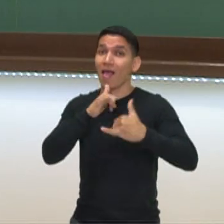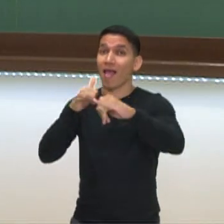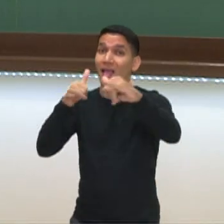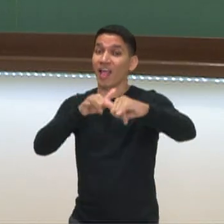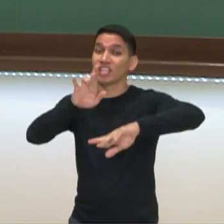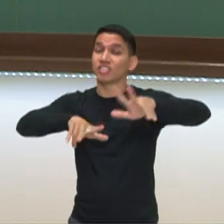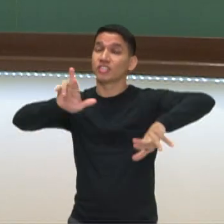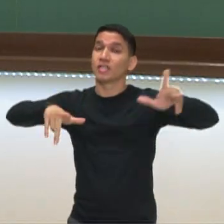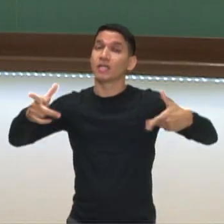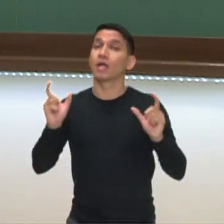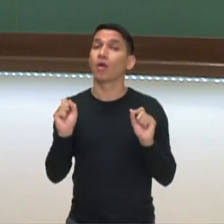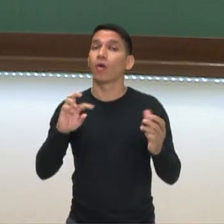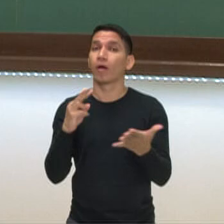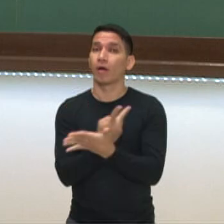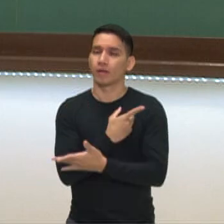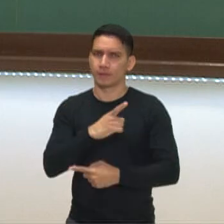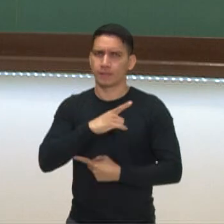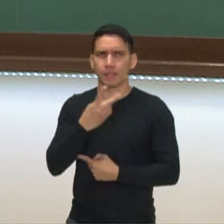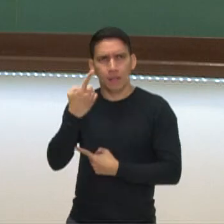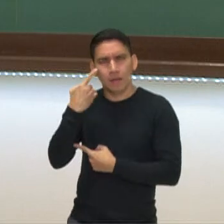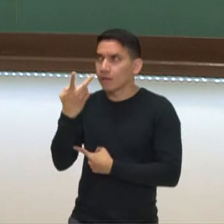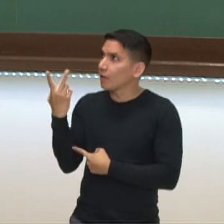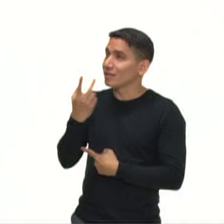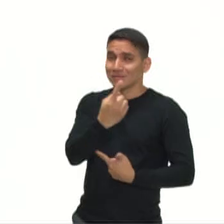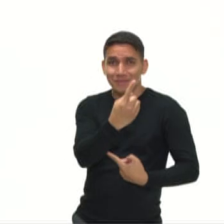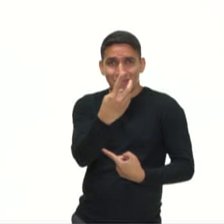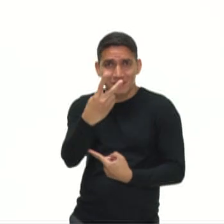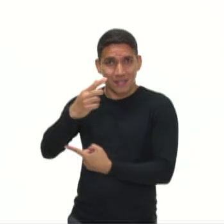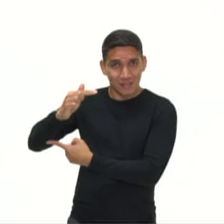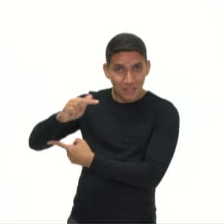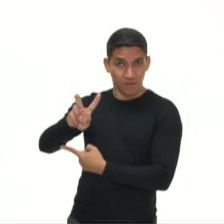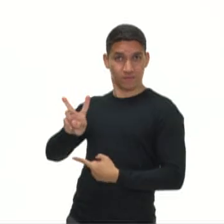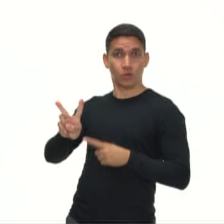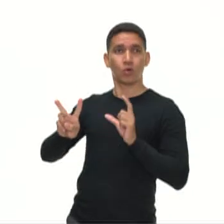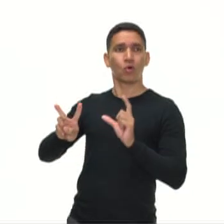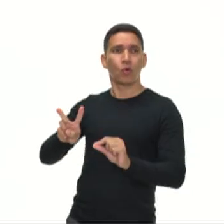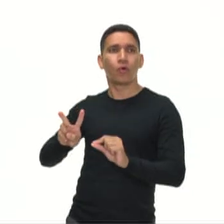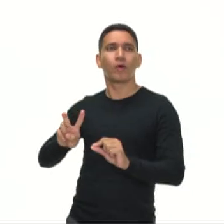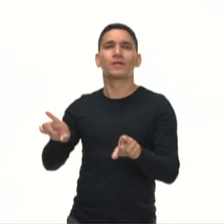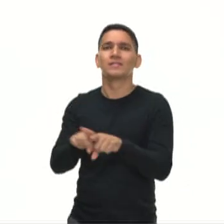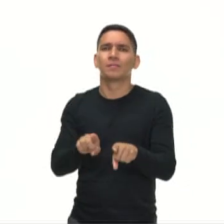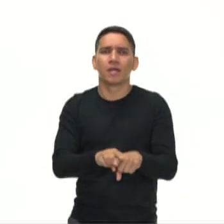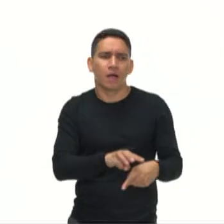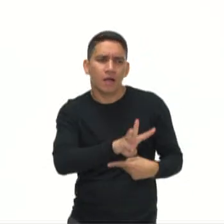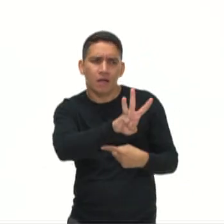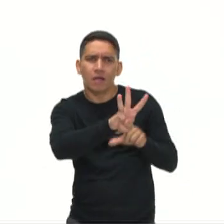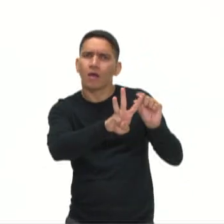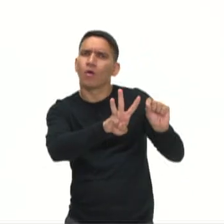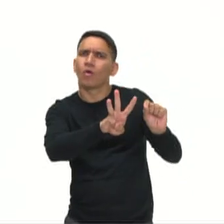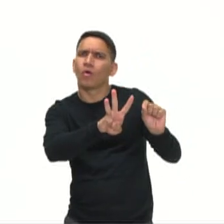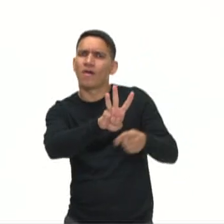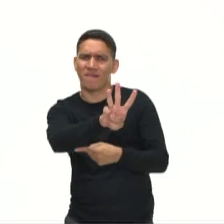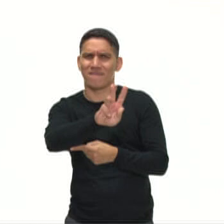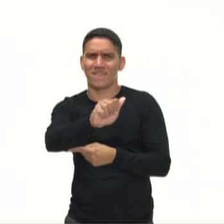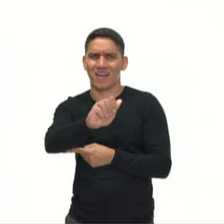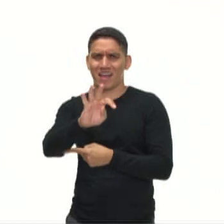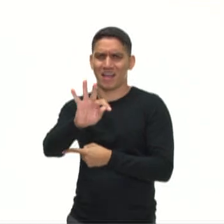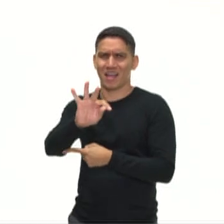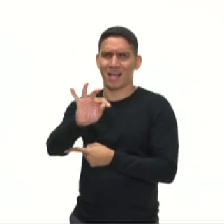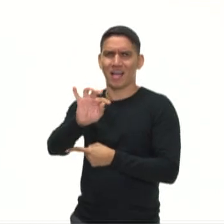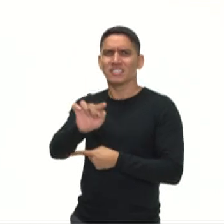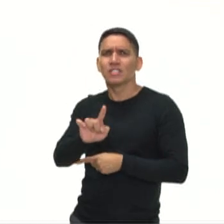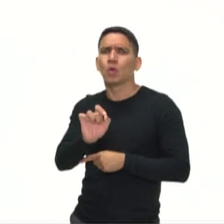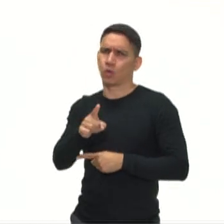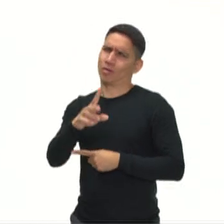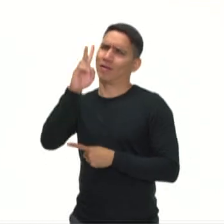de potencial elétrico. 127 volts. Agora nós temos aqui unidade de watts. Se você já lembra, né? 1500